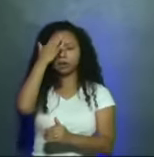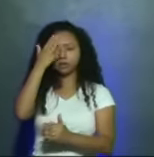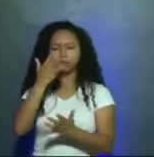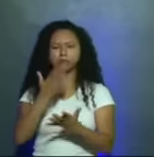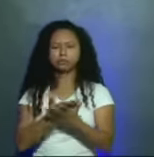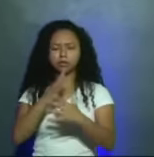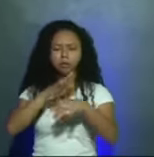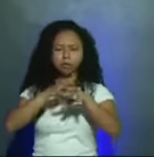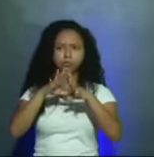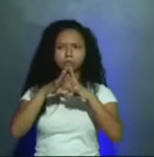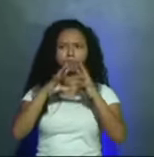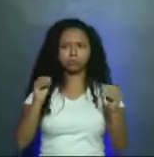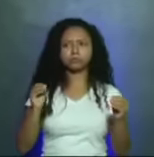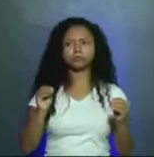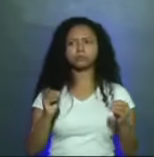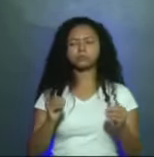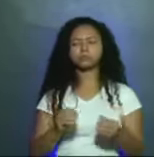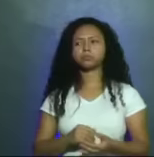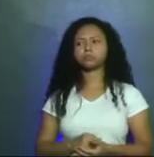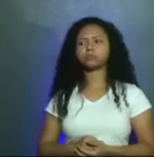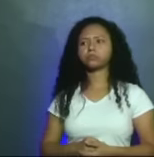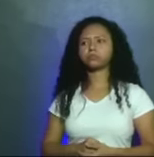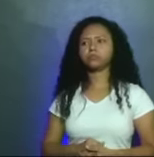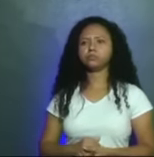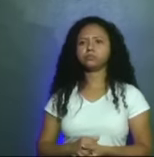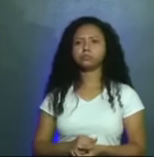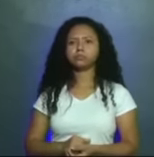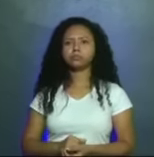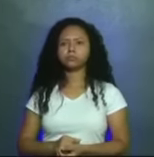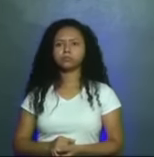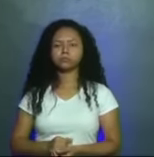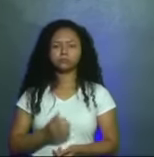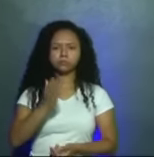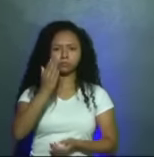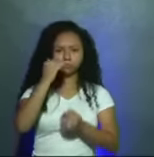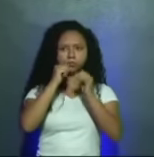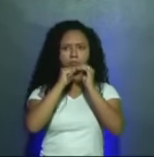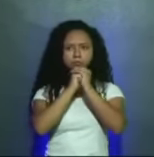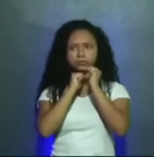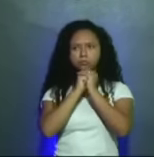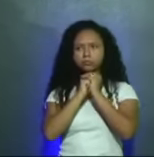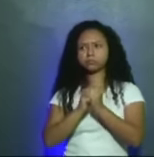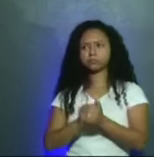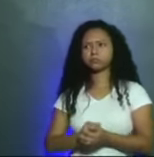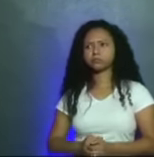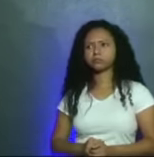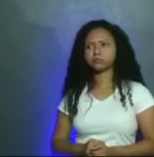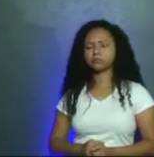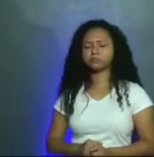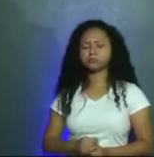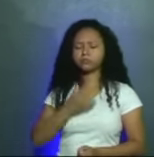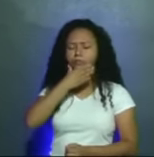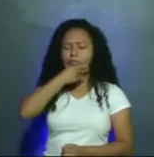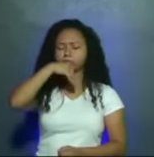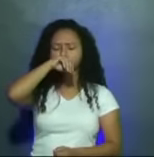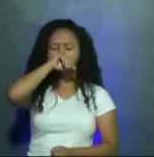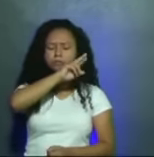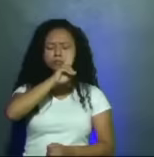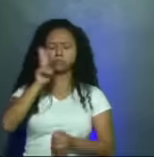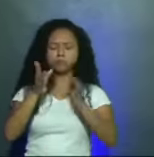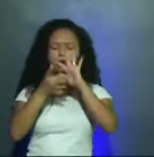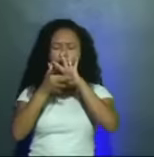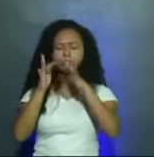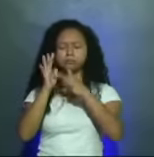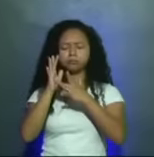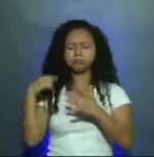área que você está precisando de sua cura. Vamos orar, vamos orar. Oh Pai, em nome de Jesus, nós